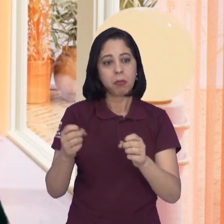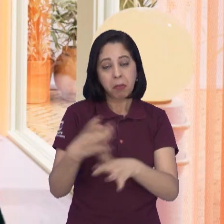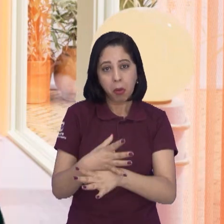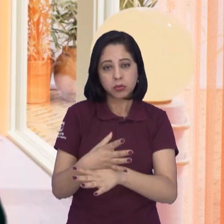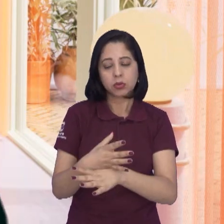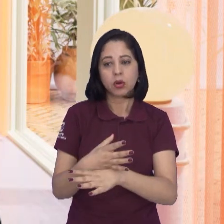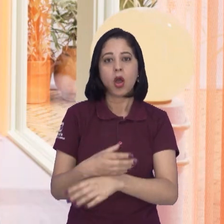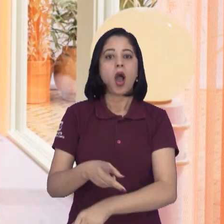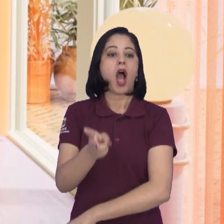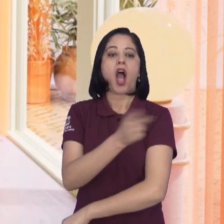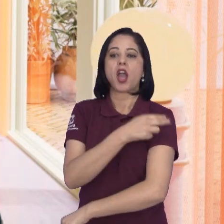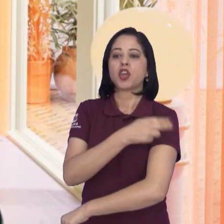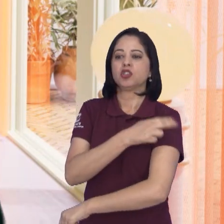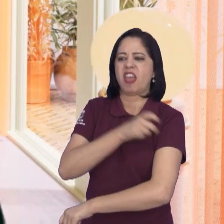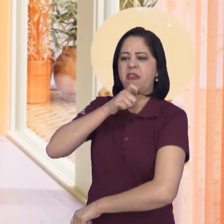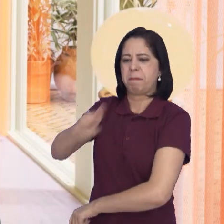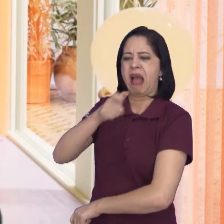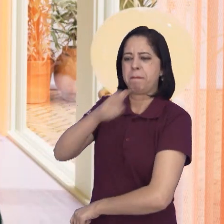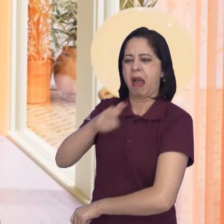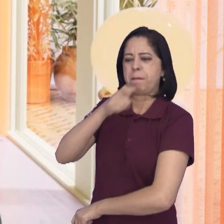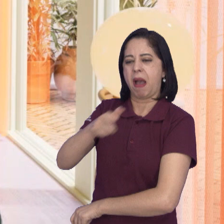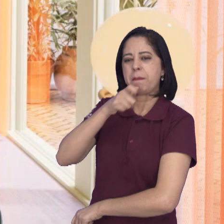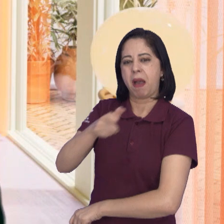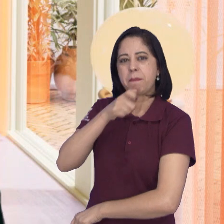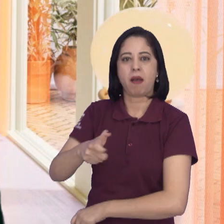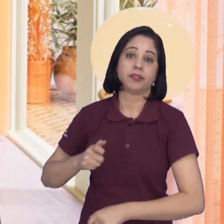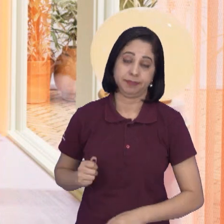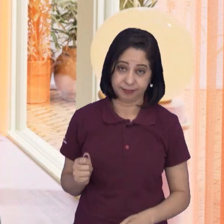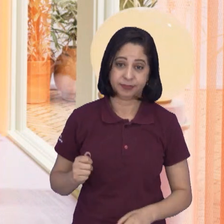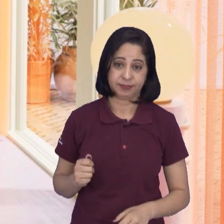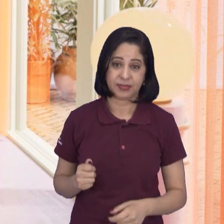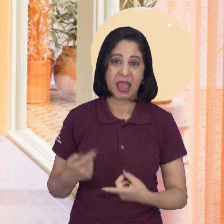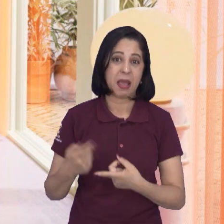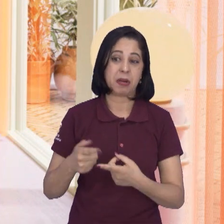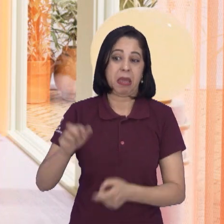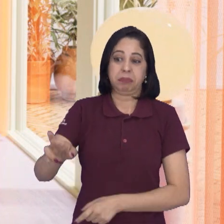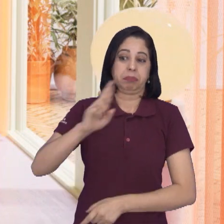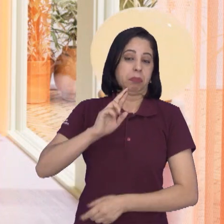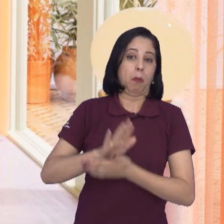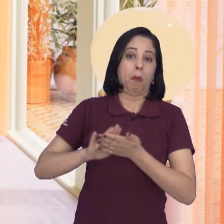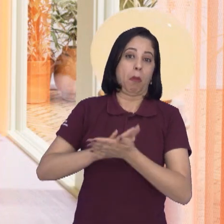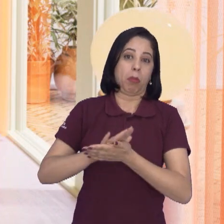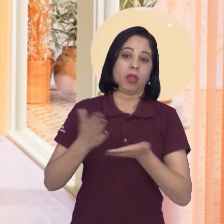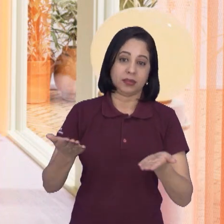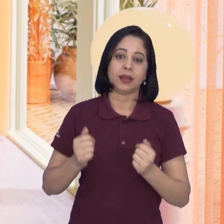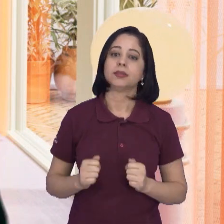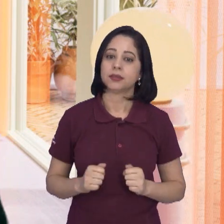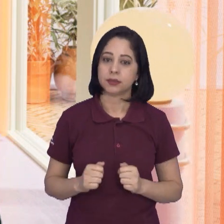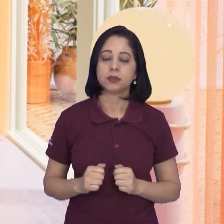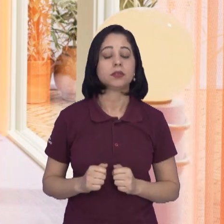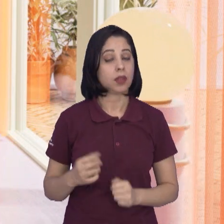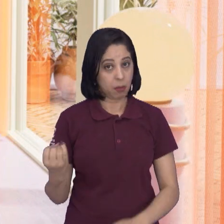no outro dia, ele levou um xingo ou uma forma de conversar não adequada porque não respondeu fora do período do expediente. Então, isso é